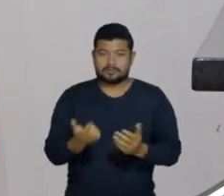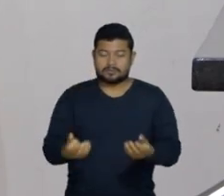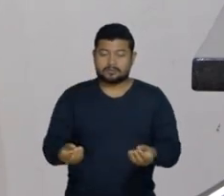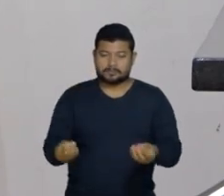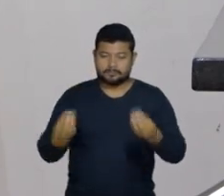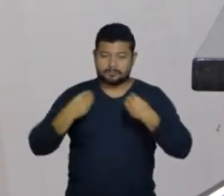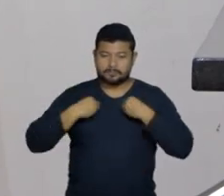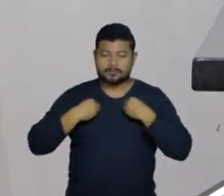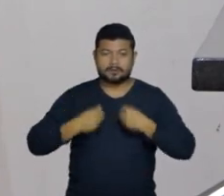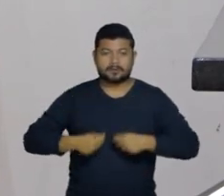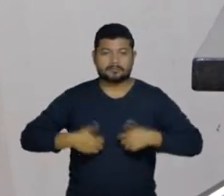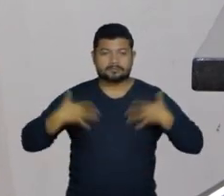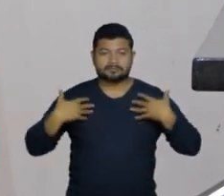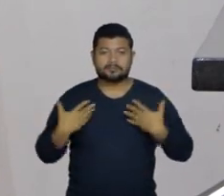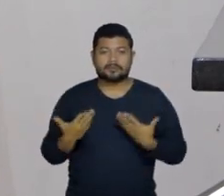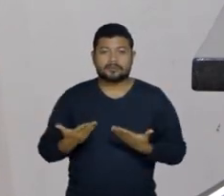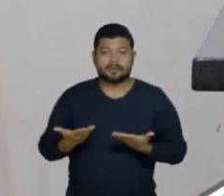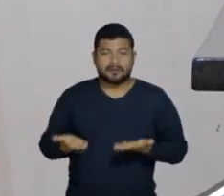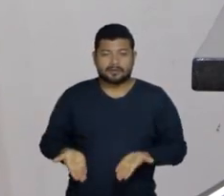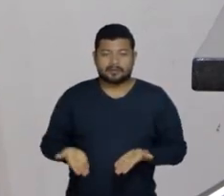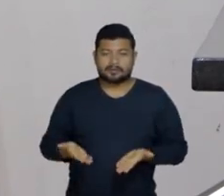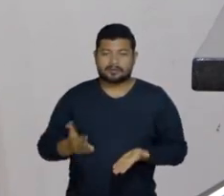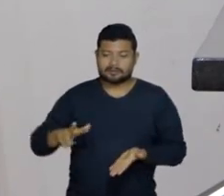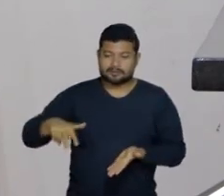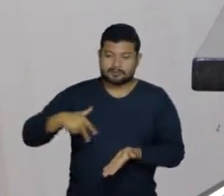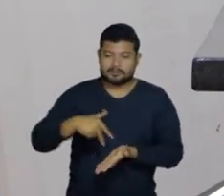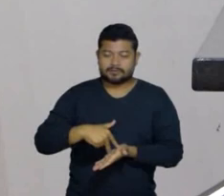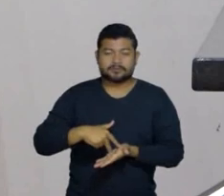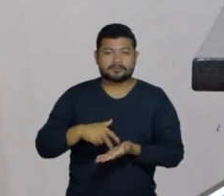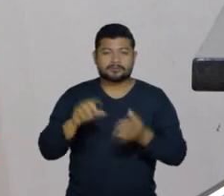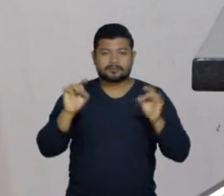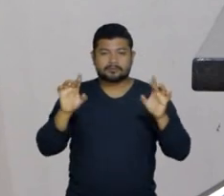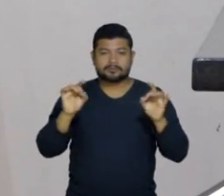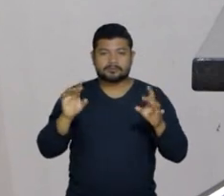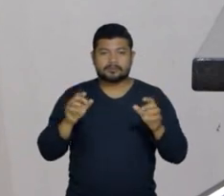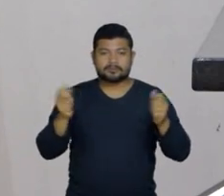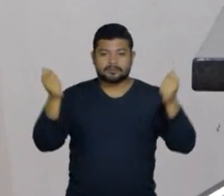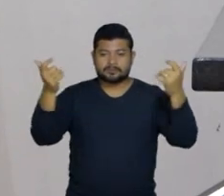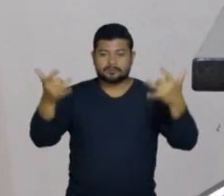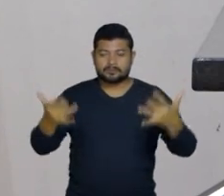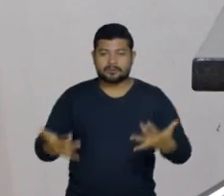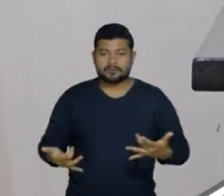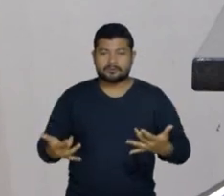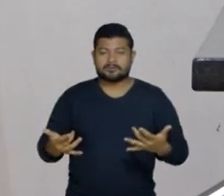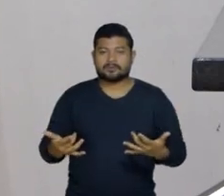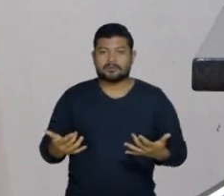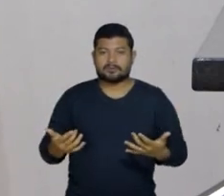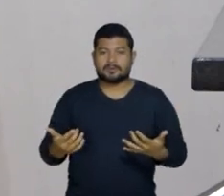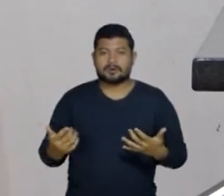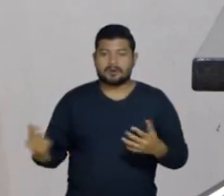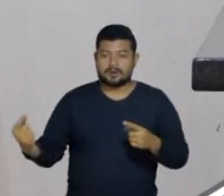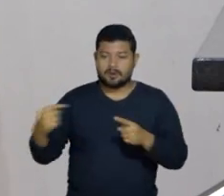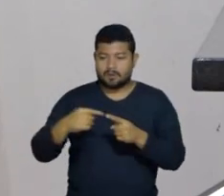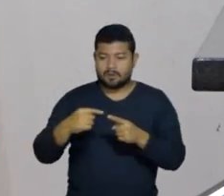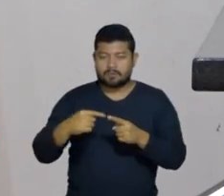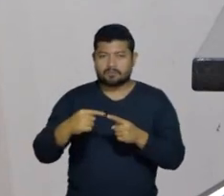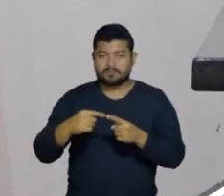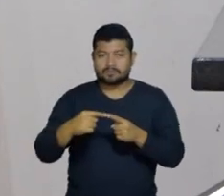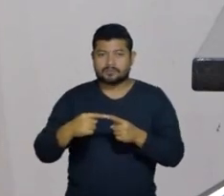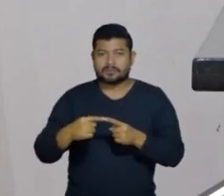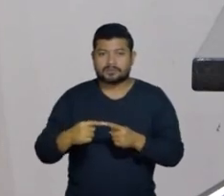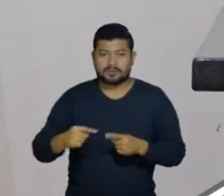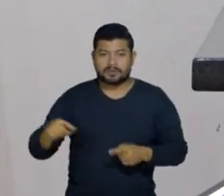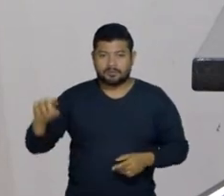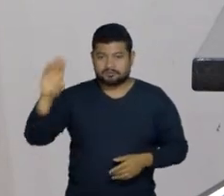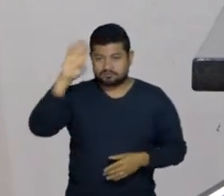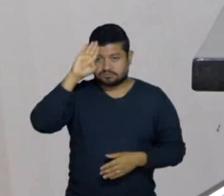honra de permitir que a gente fale um pouquinho hoje sobre a Marinha do Brasil.